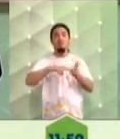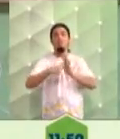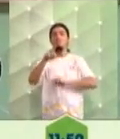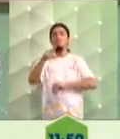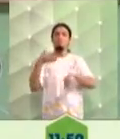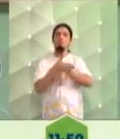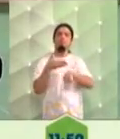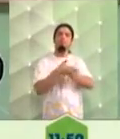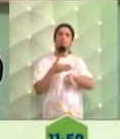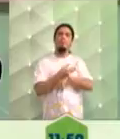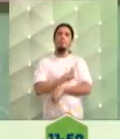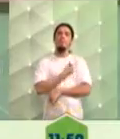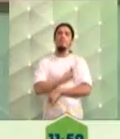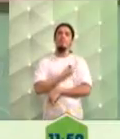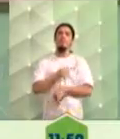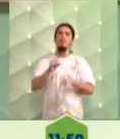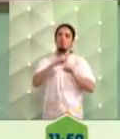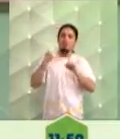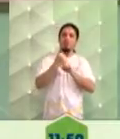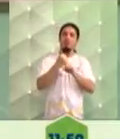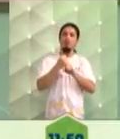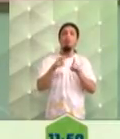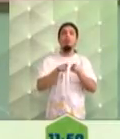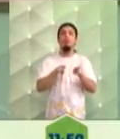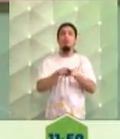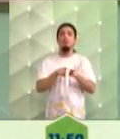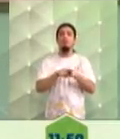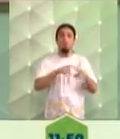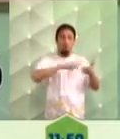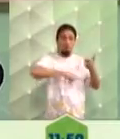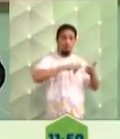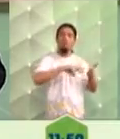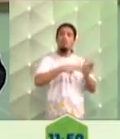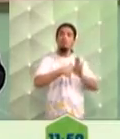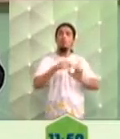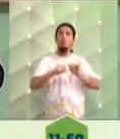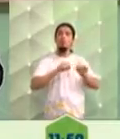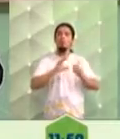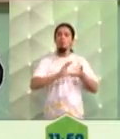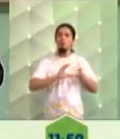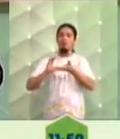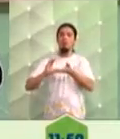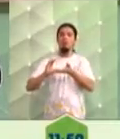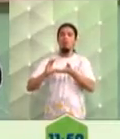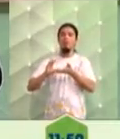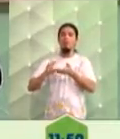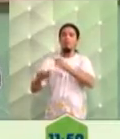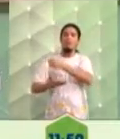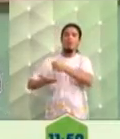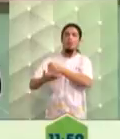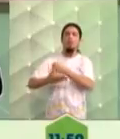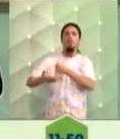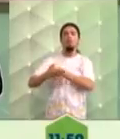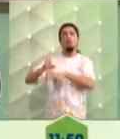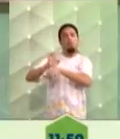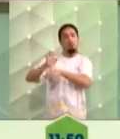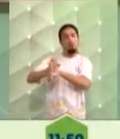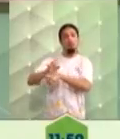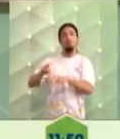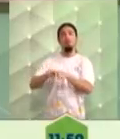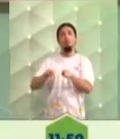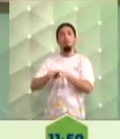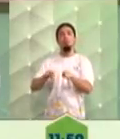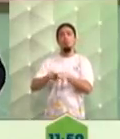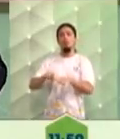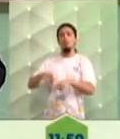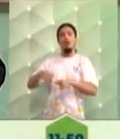tendo em vista que a nota fiscal é a base para a arrecadação estadual. Se a arrecadação estadual não tem segurança, saúde, saneamento básico, ruas